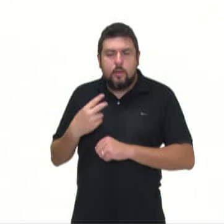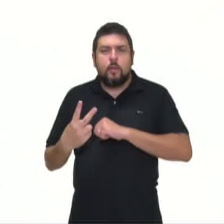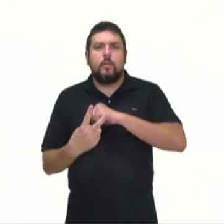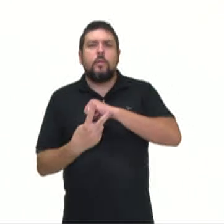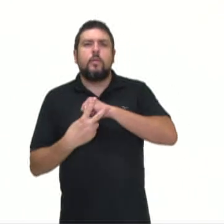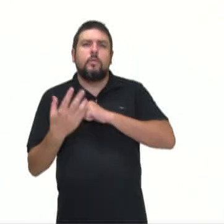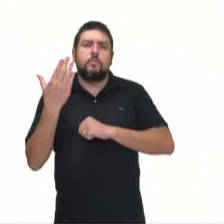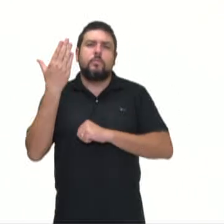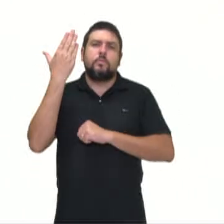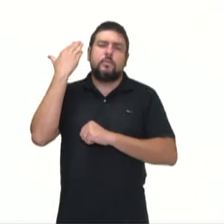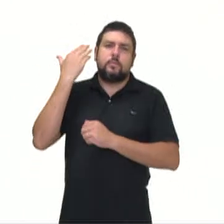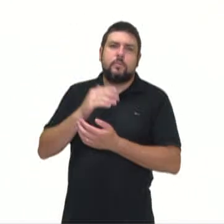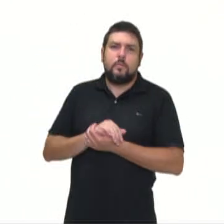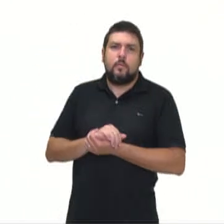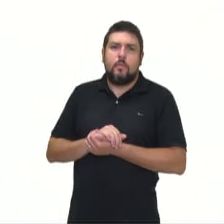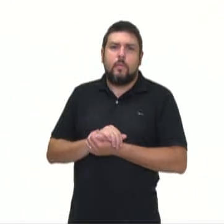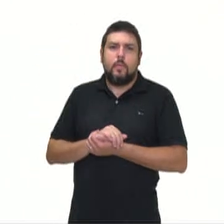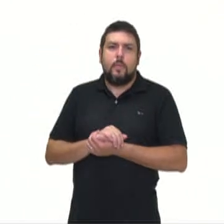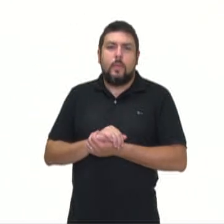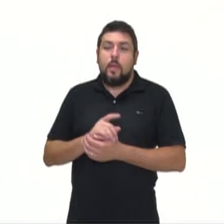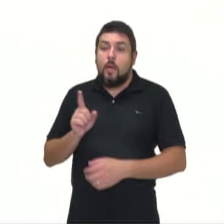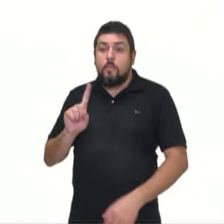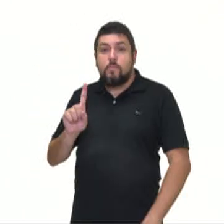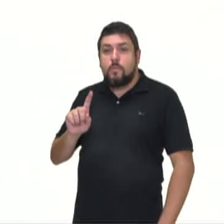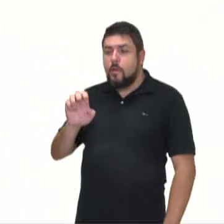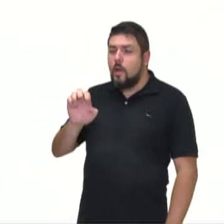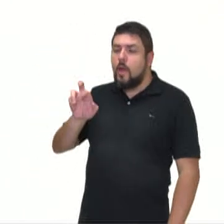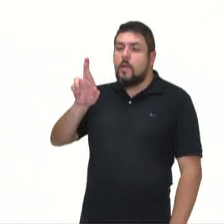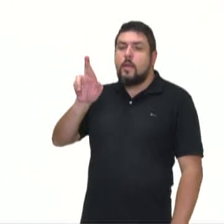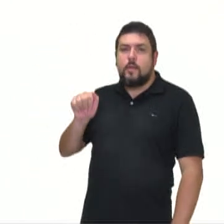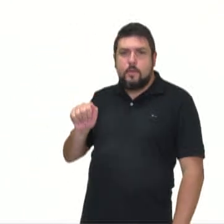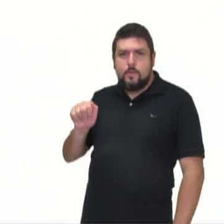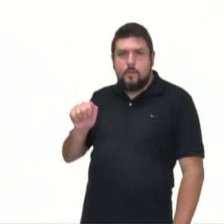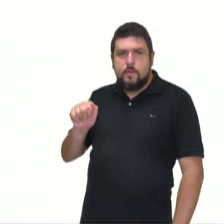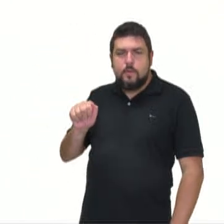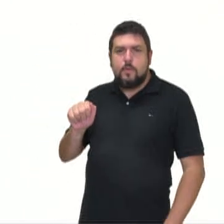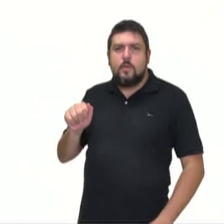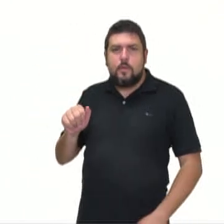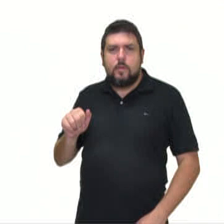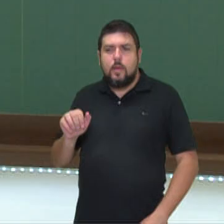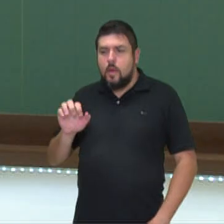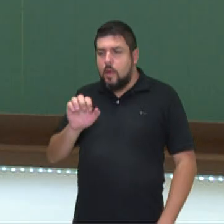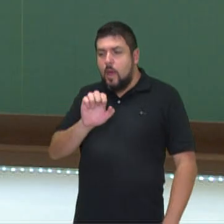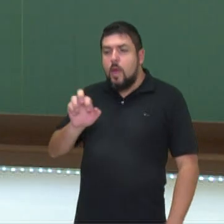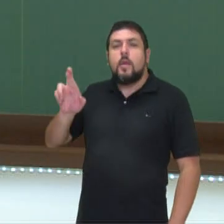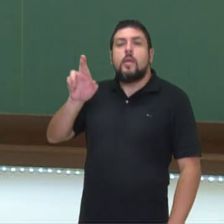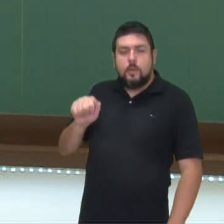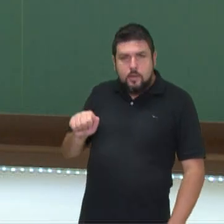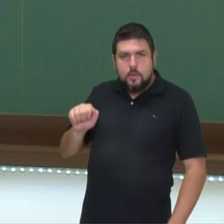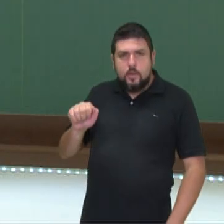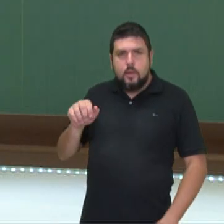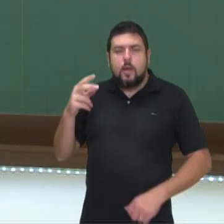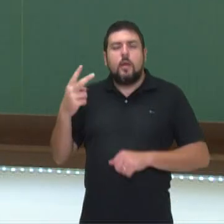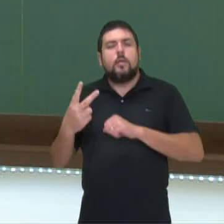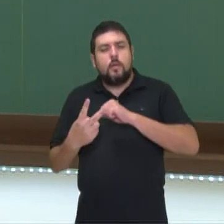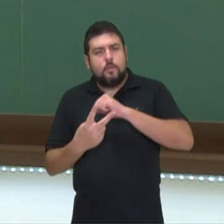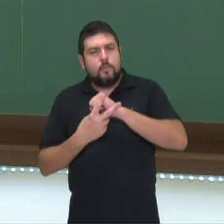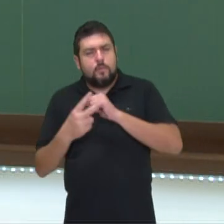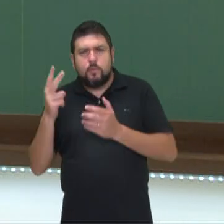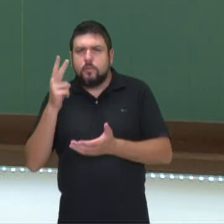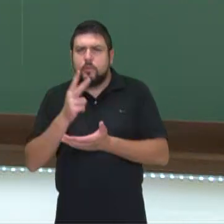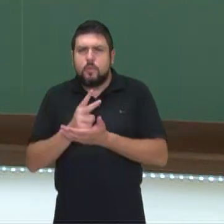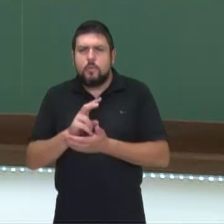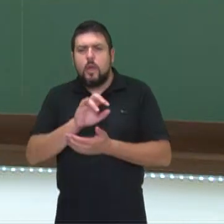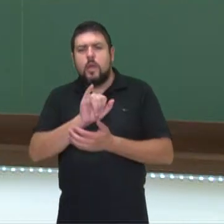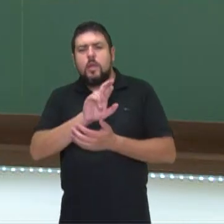êxtase puríssimo. Não era mais uma menina com um livro, era uma mulher com seu amante. Então veja, nós temos as formas verbais.